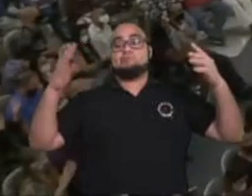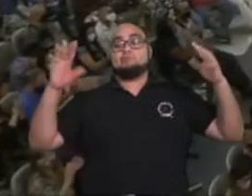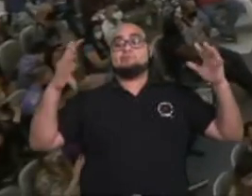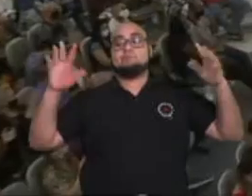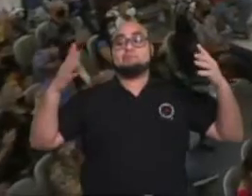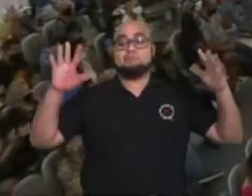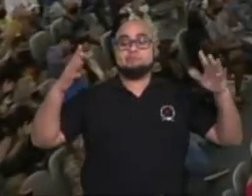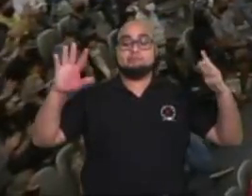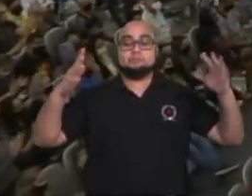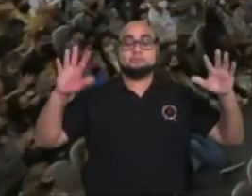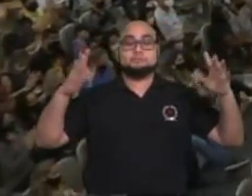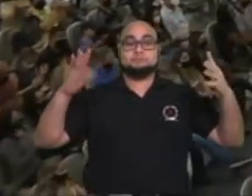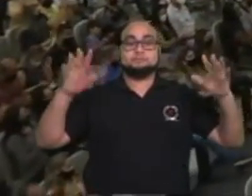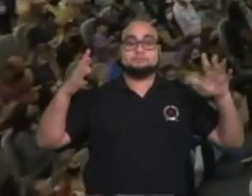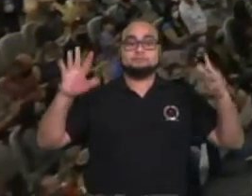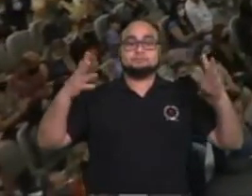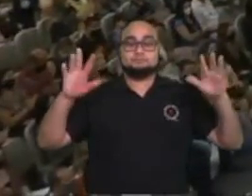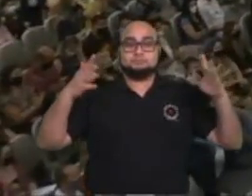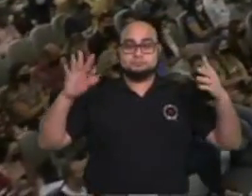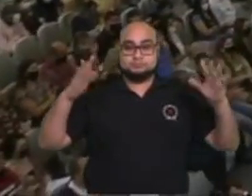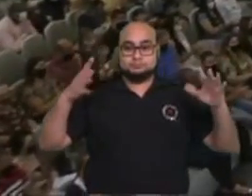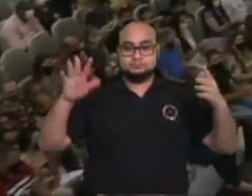E aí